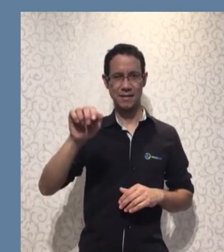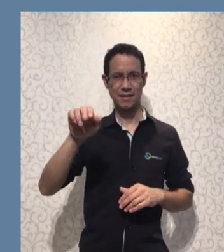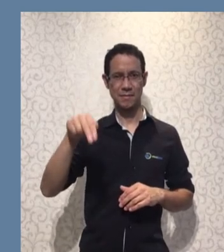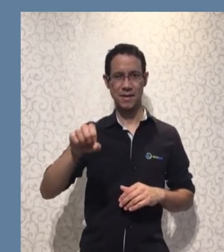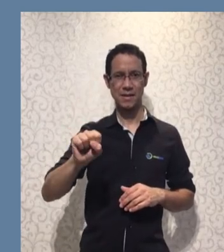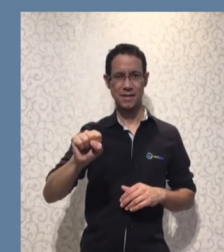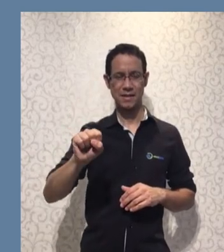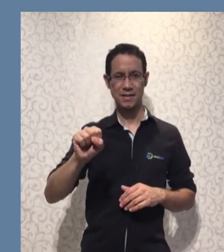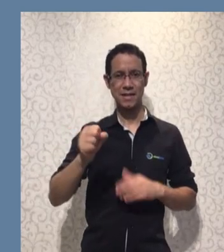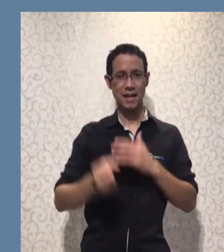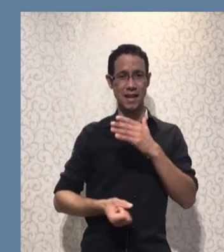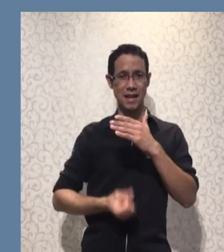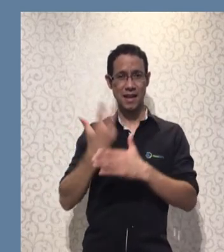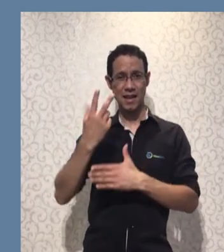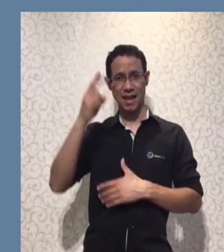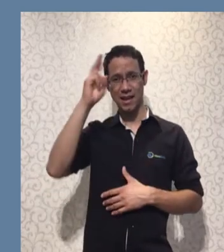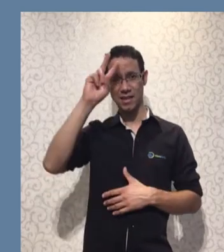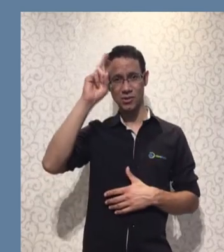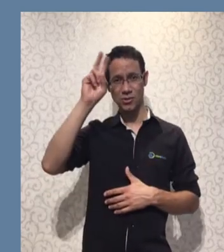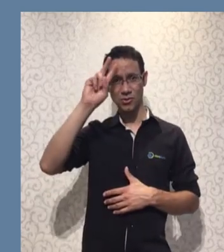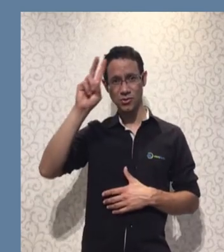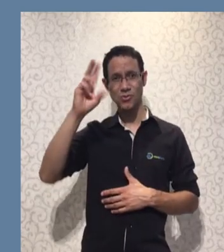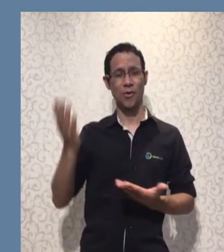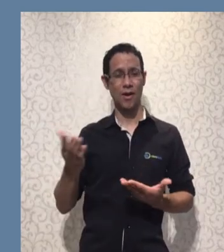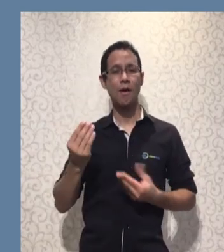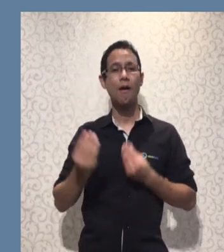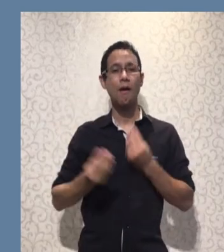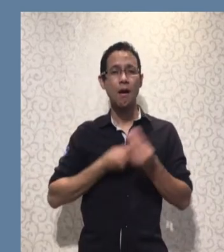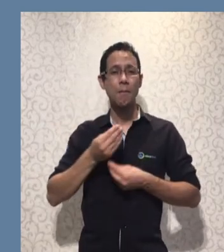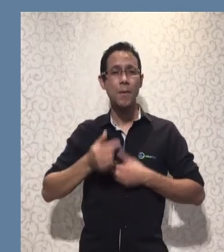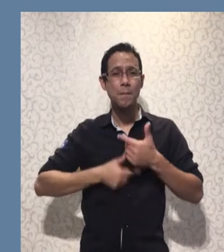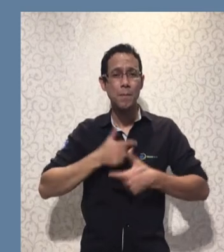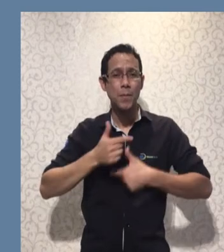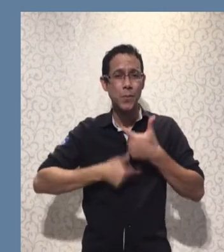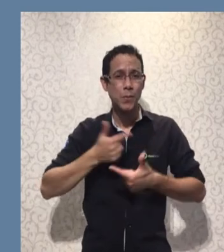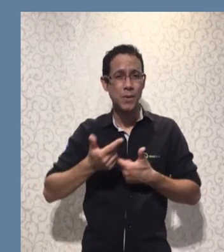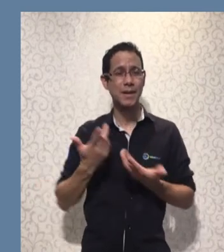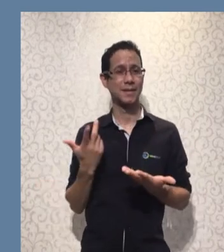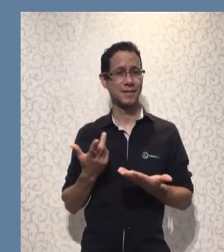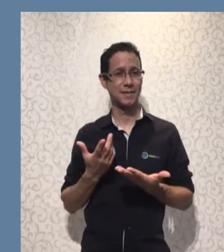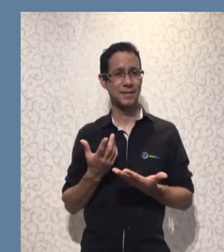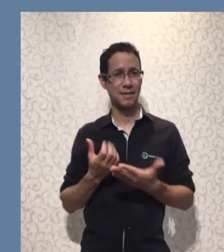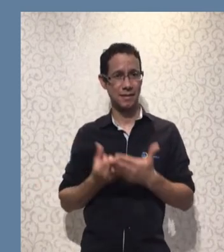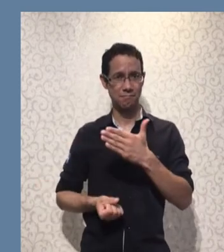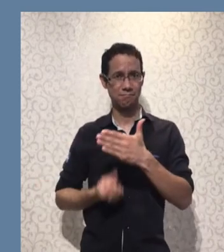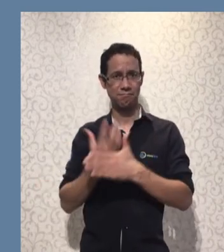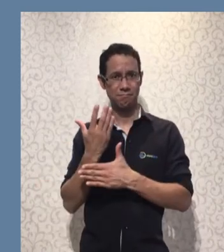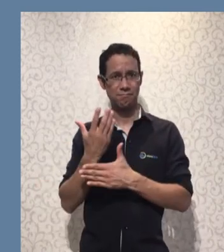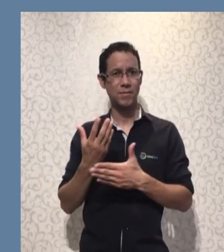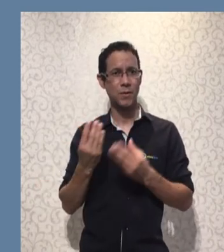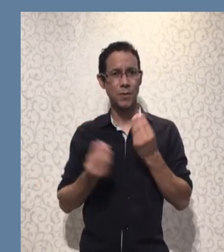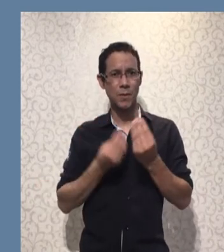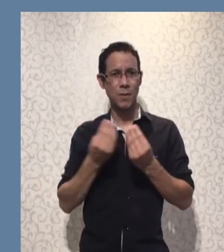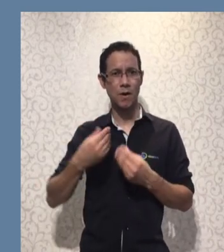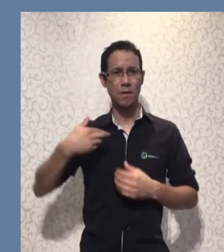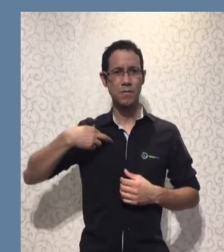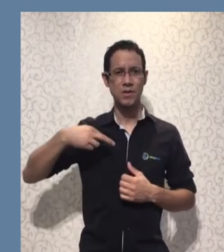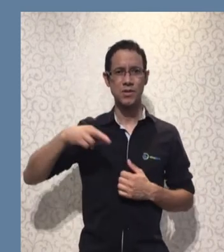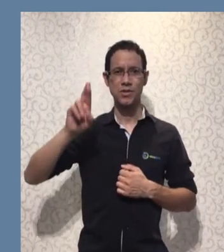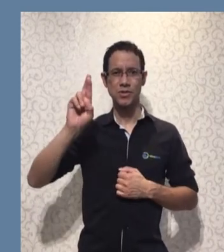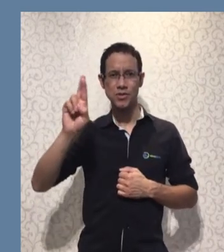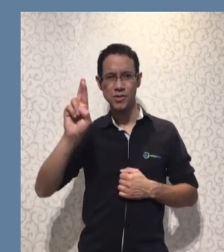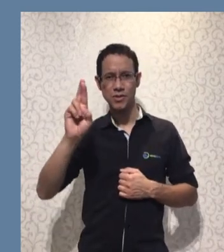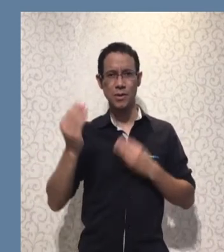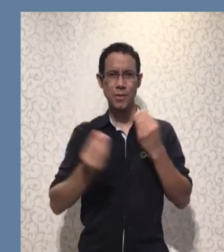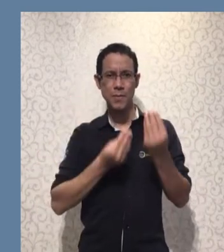é, como se faz, como se dá o protagonismo para essa fundação de cunho religioso, né?